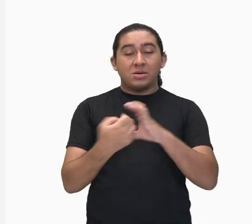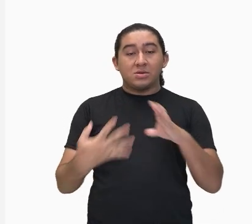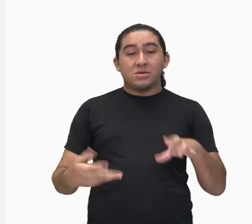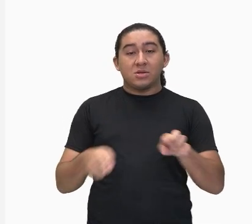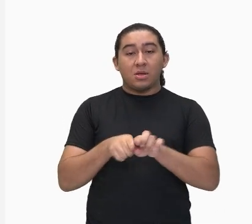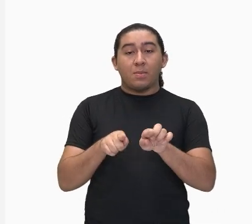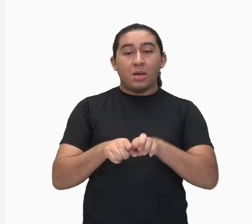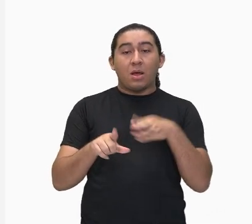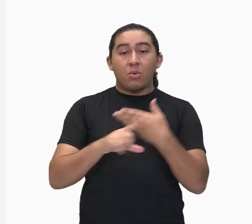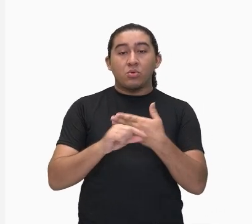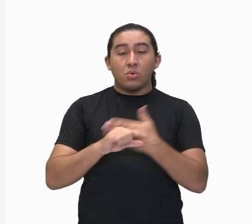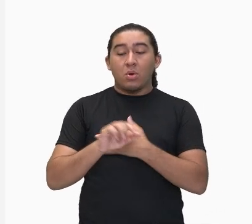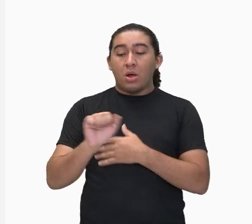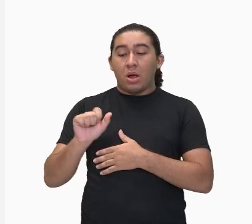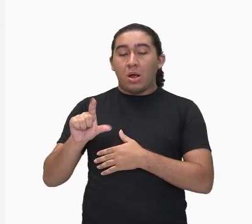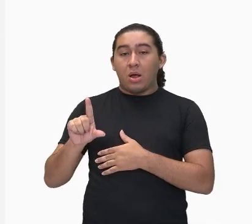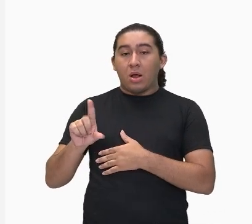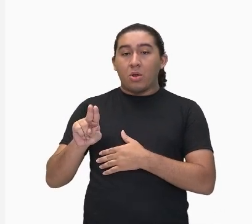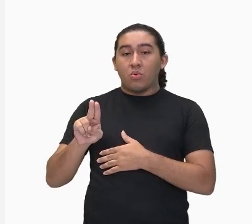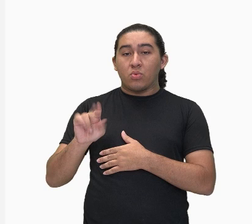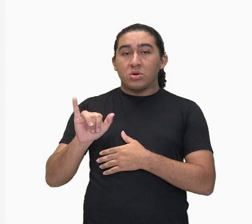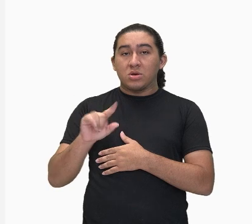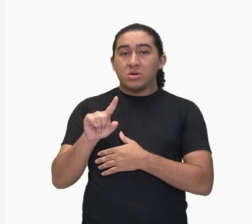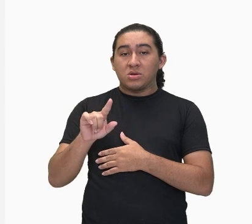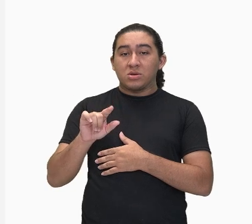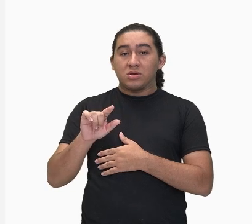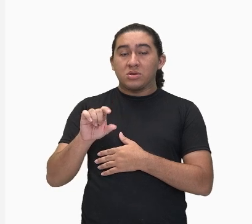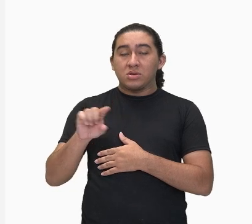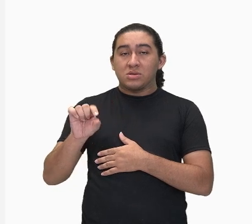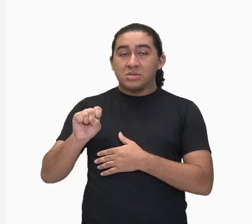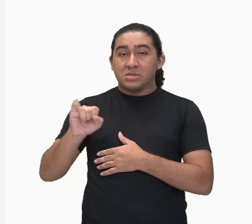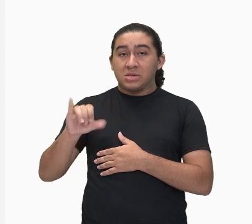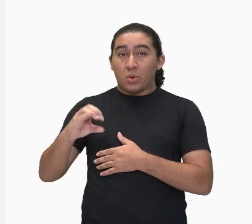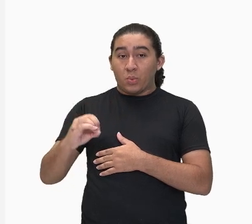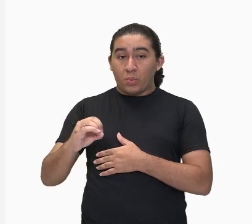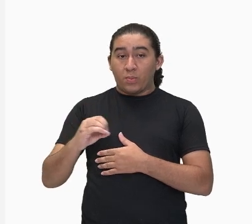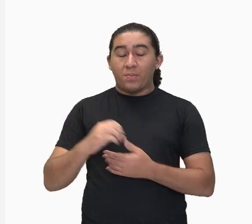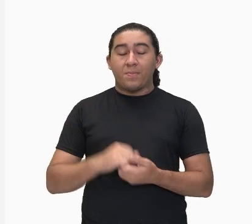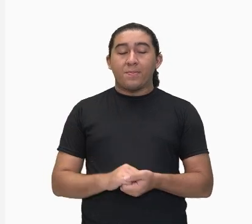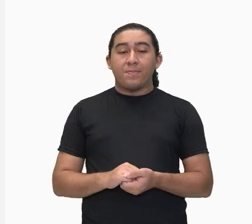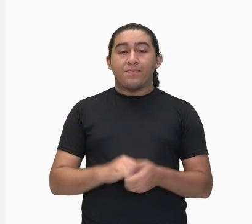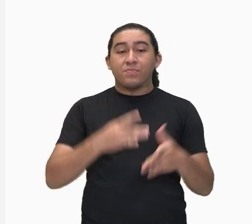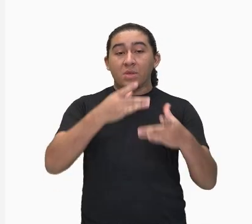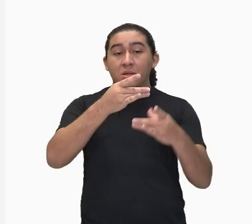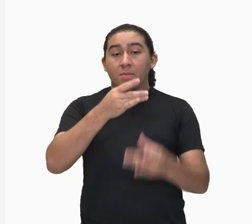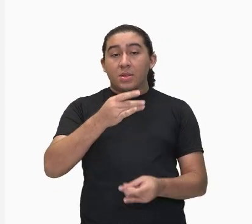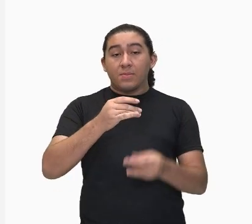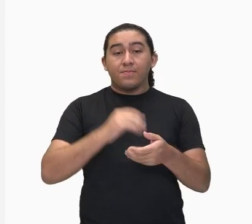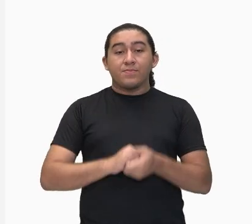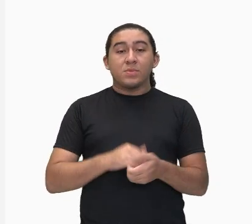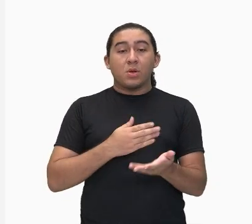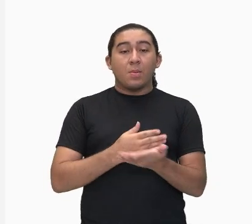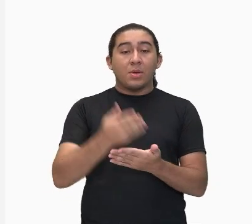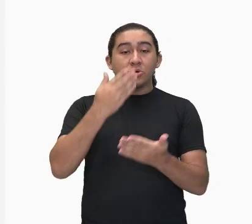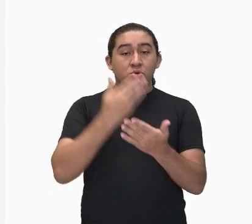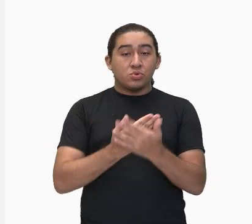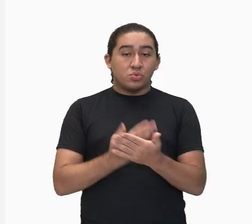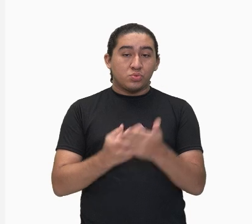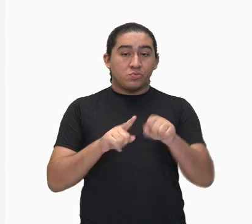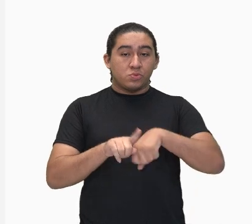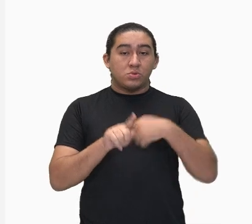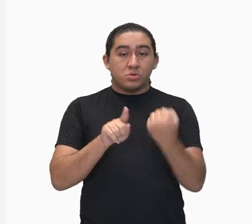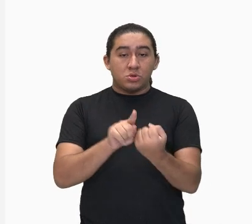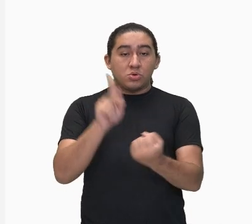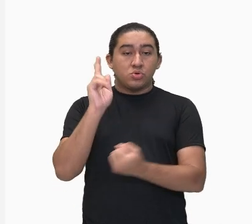características, realismo, naturalismo no Brasil, Luiz de Azevedo. Detalhamento, introdução aos